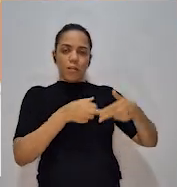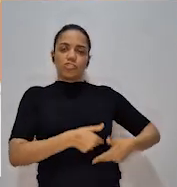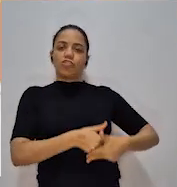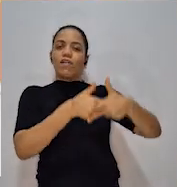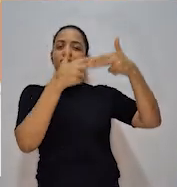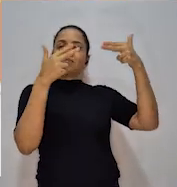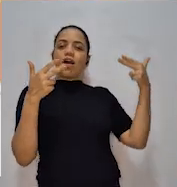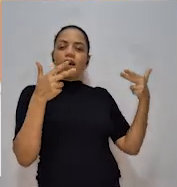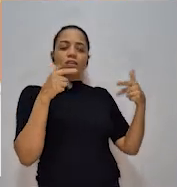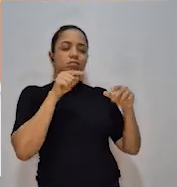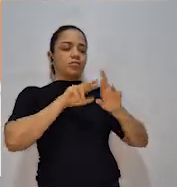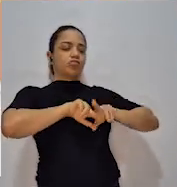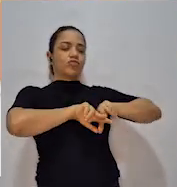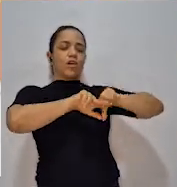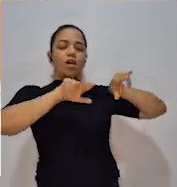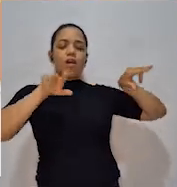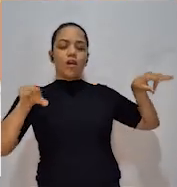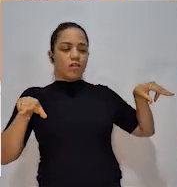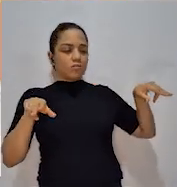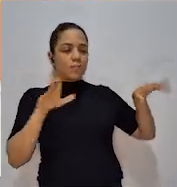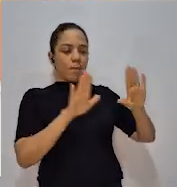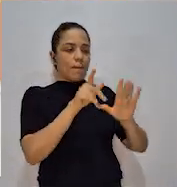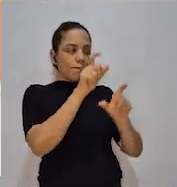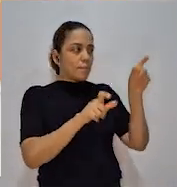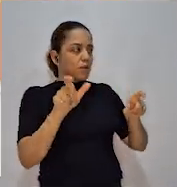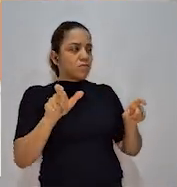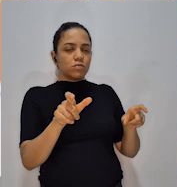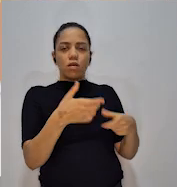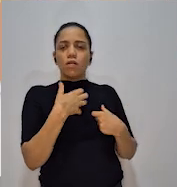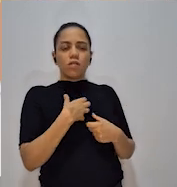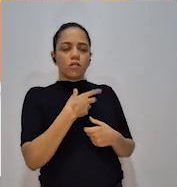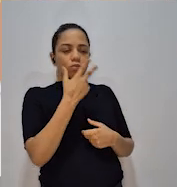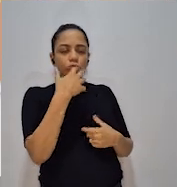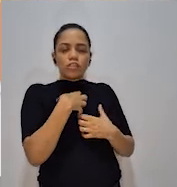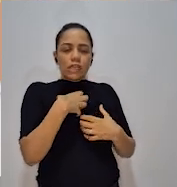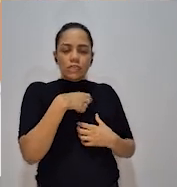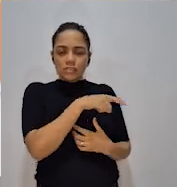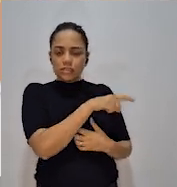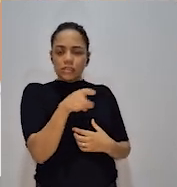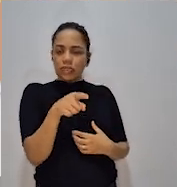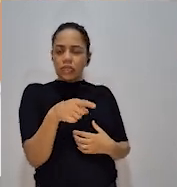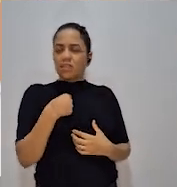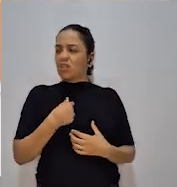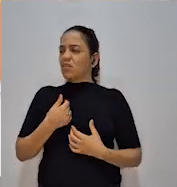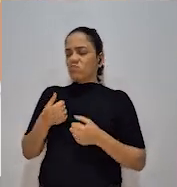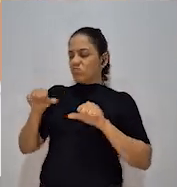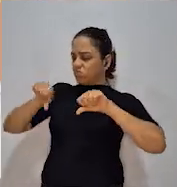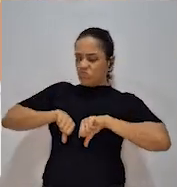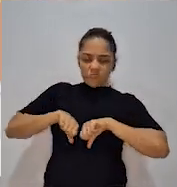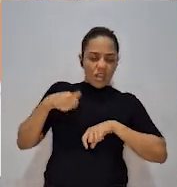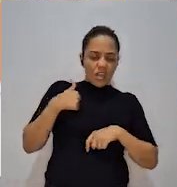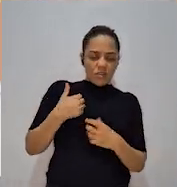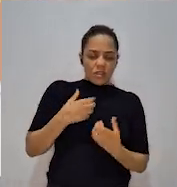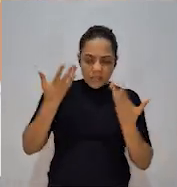dentro da empresa se as pessoas não sintam que podem ser quem elas são, que possam trazer realmente seu máximo potencial.